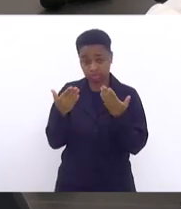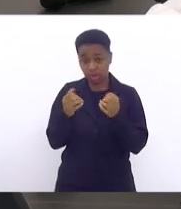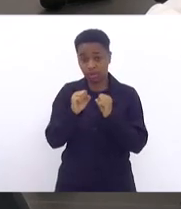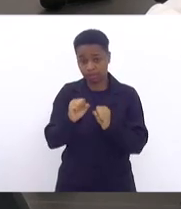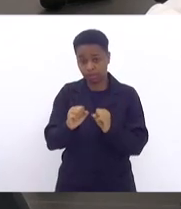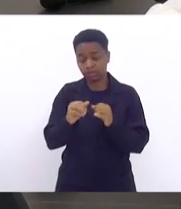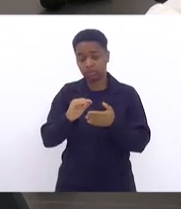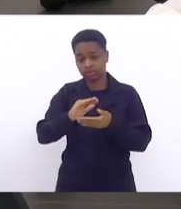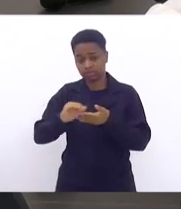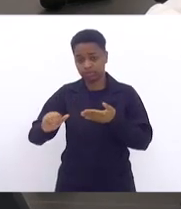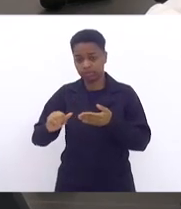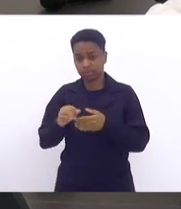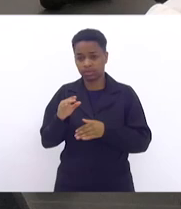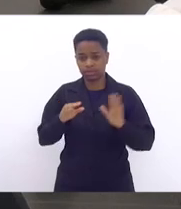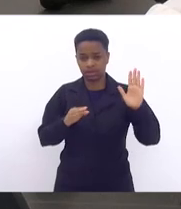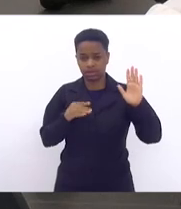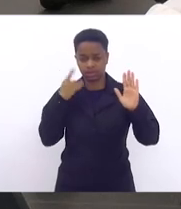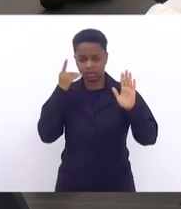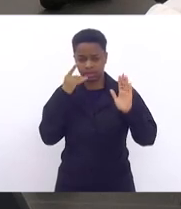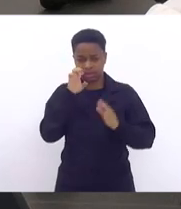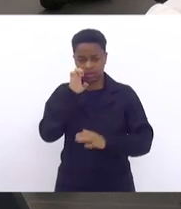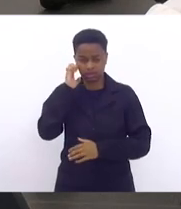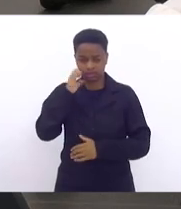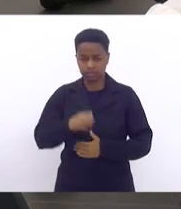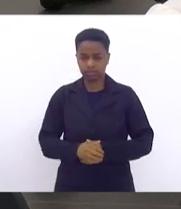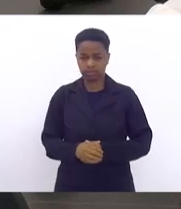pode votar, deputada Élica. Então, vamos...